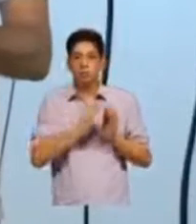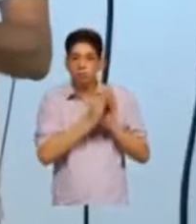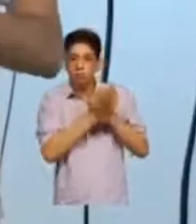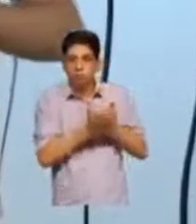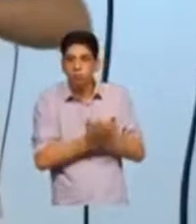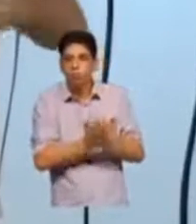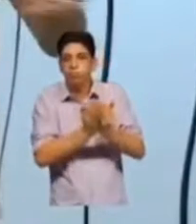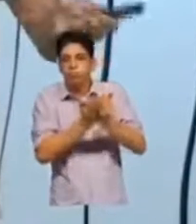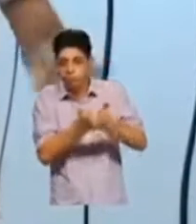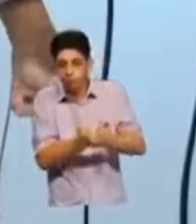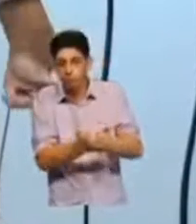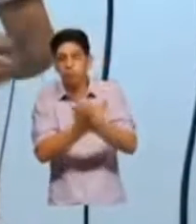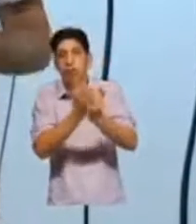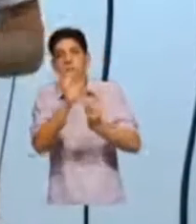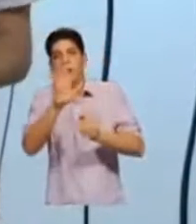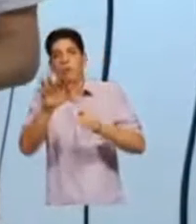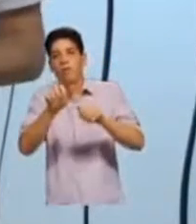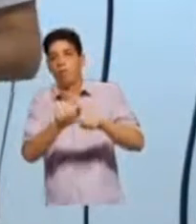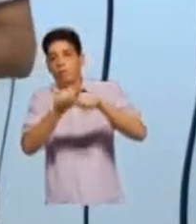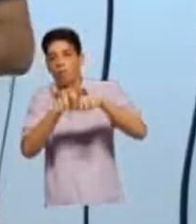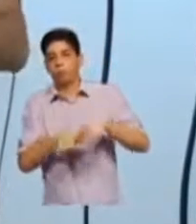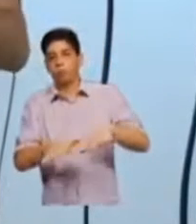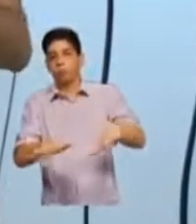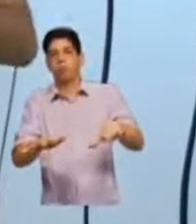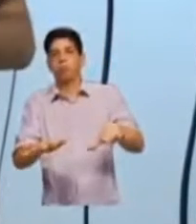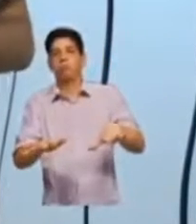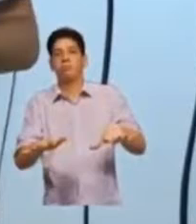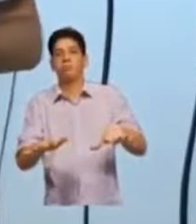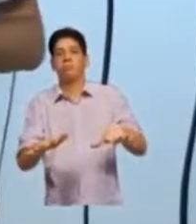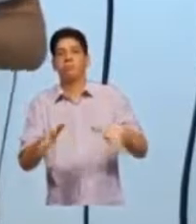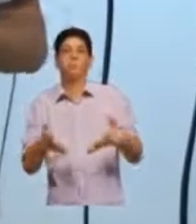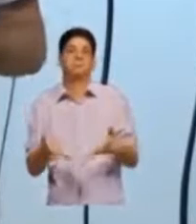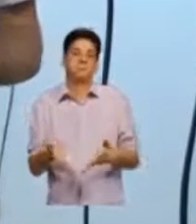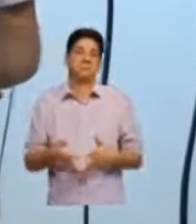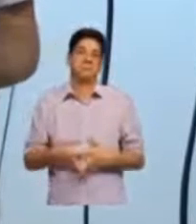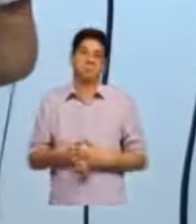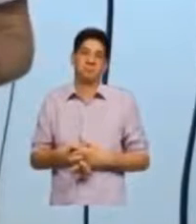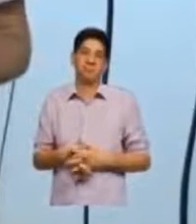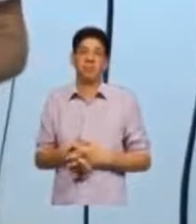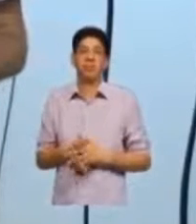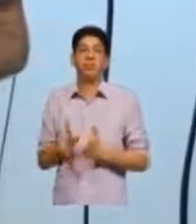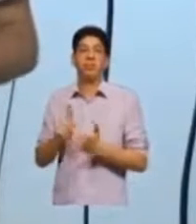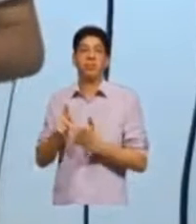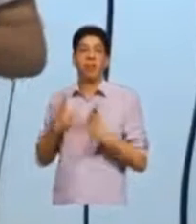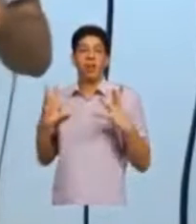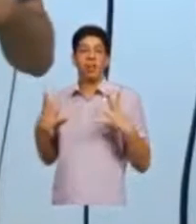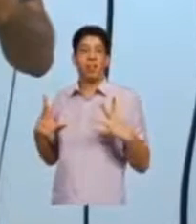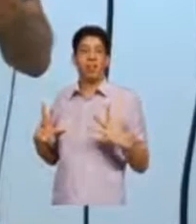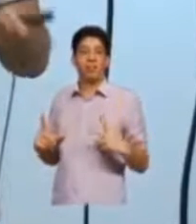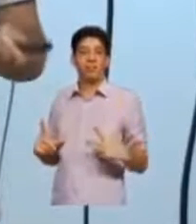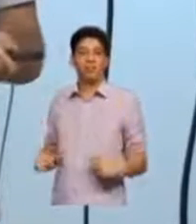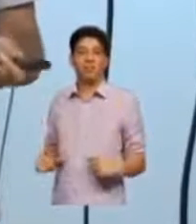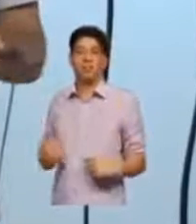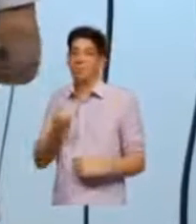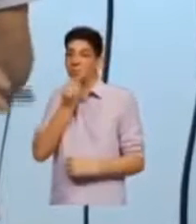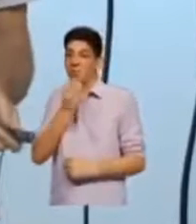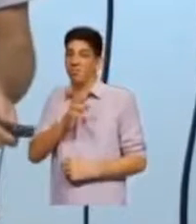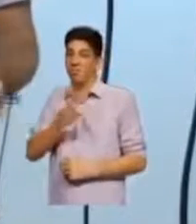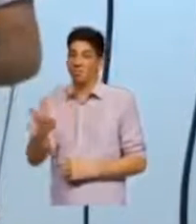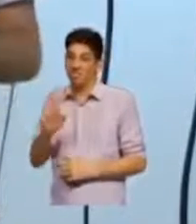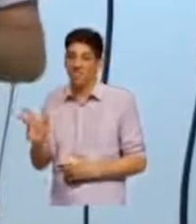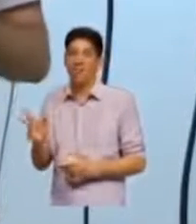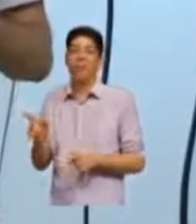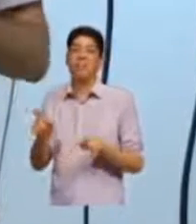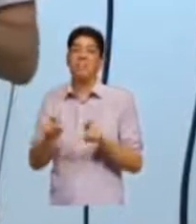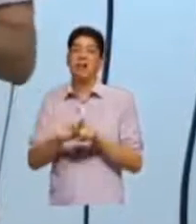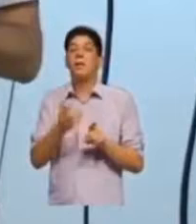Europa, propagaram. As condições sanitárias à época não eram boas, não tinha-se a refrigeração